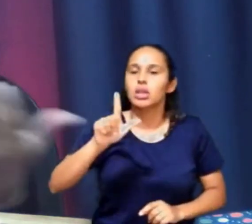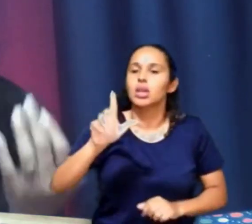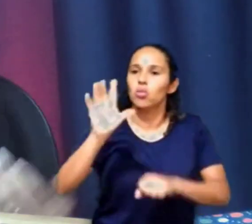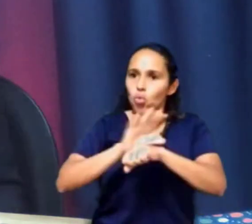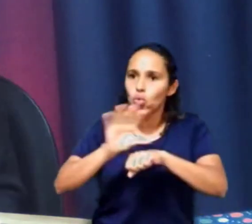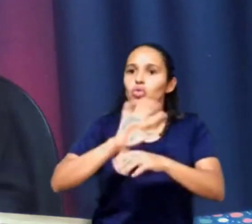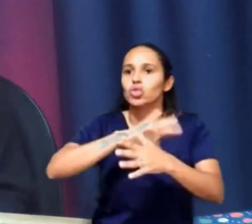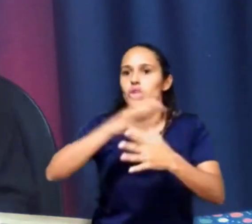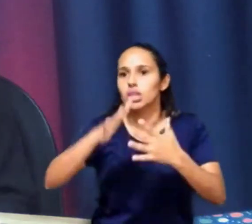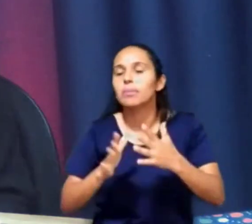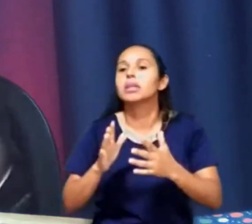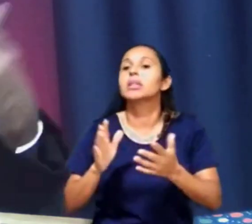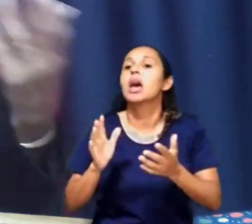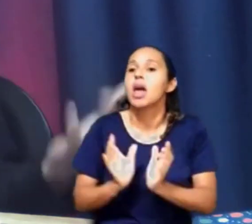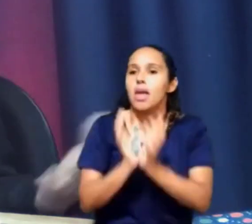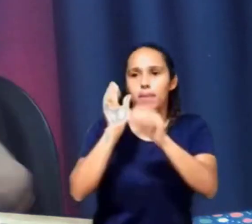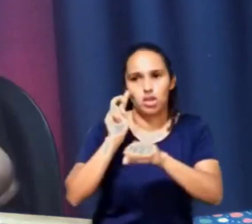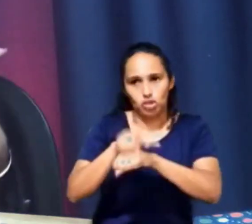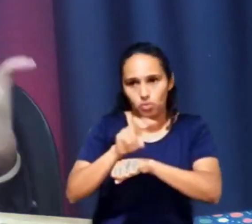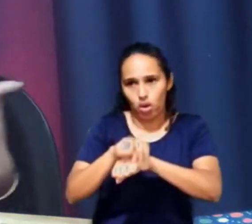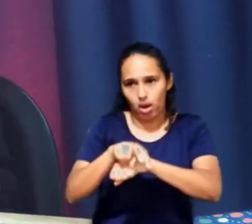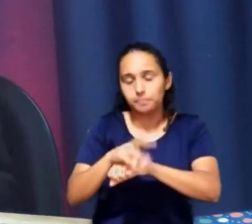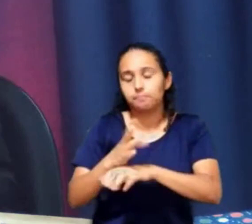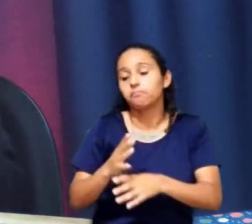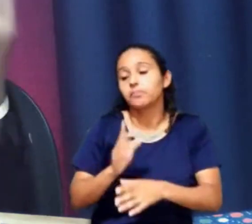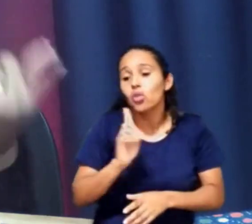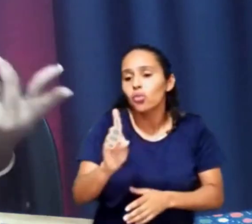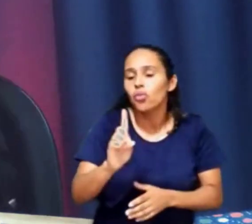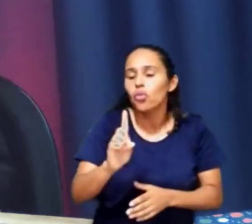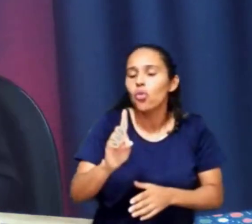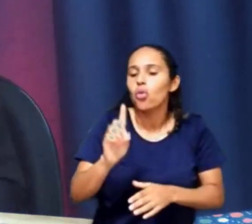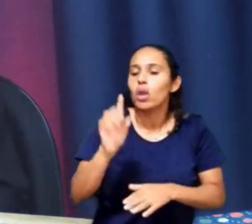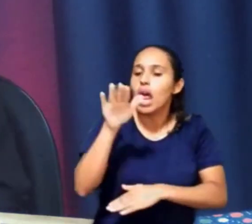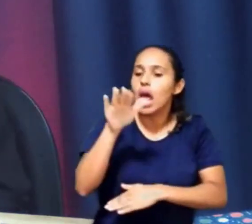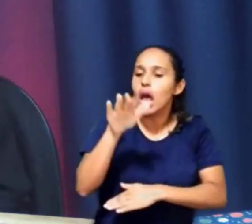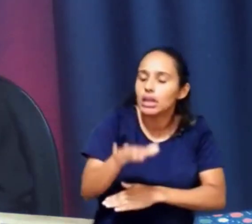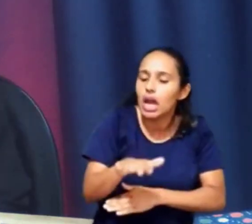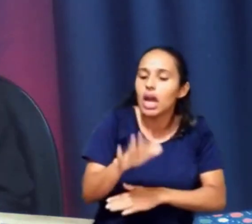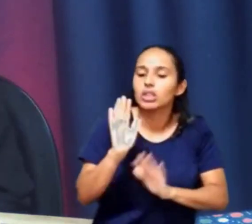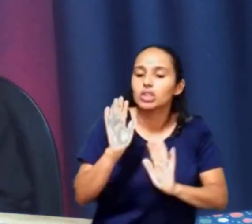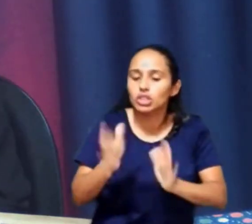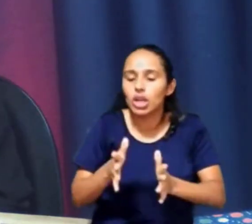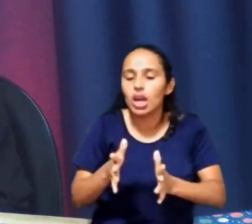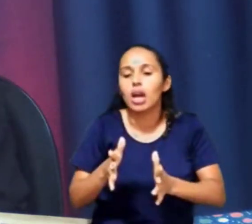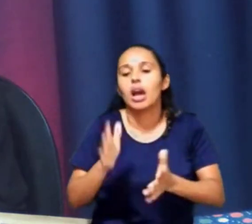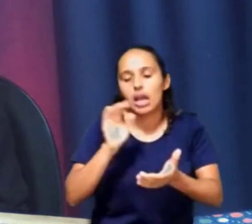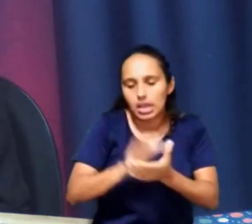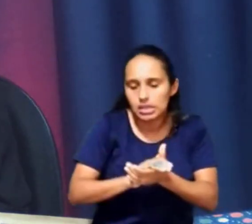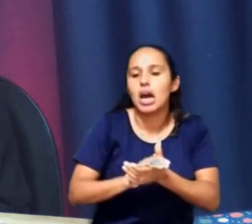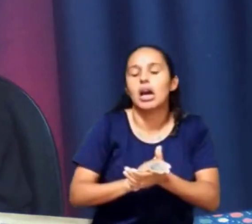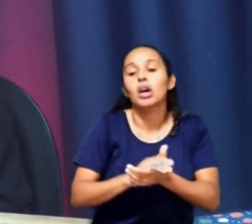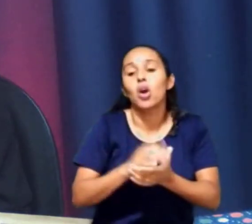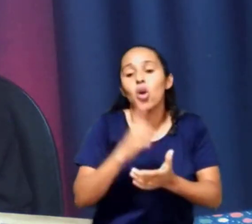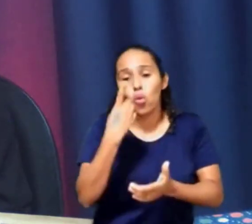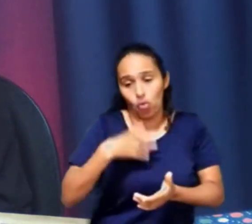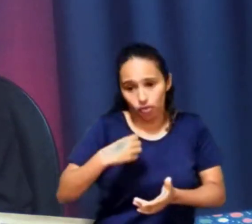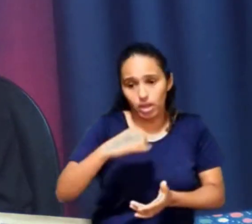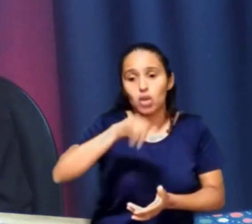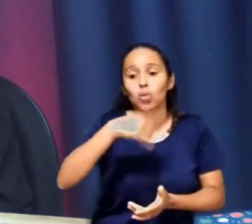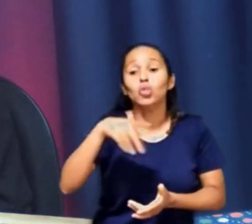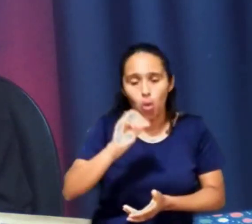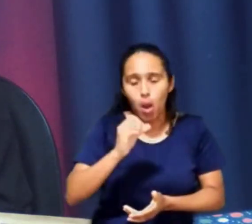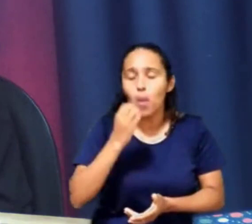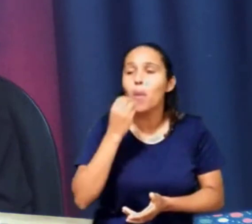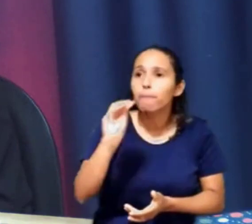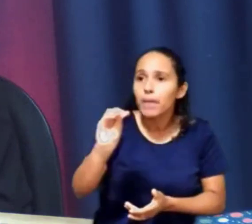já tinha a formação, mas eu já estava casada, tinha os meus filhos, tinha um filho na época, o João, beijo, João. Então,